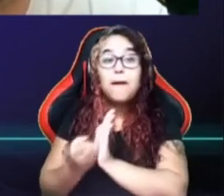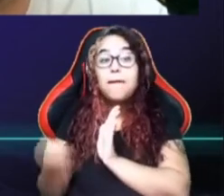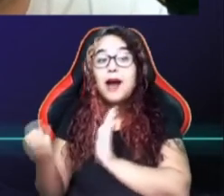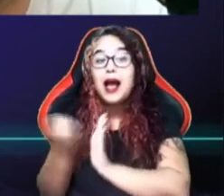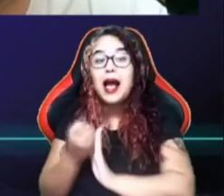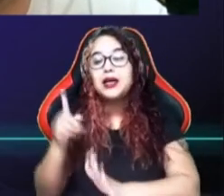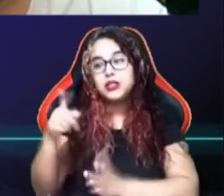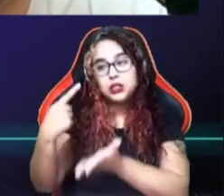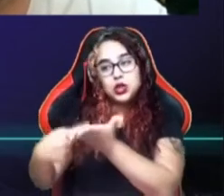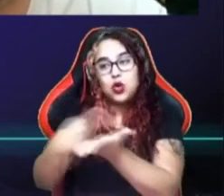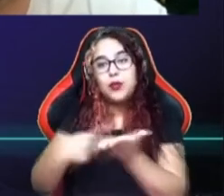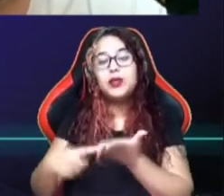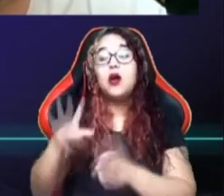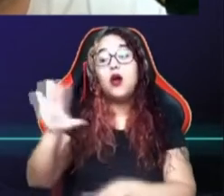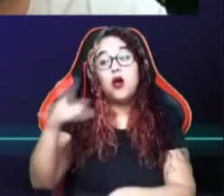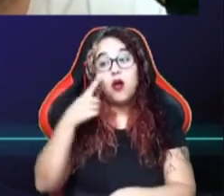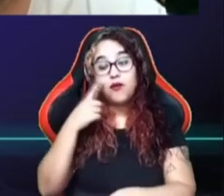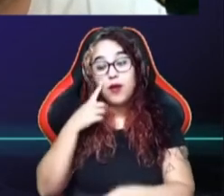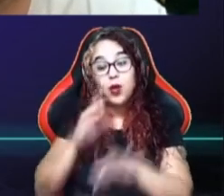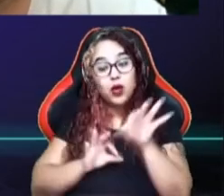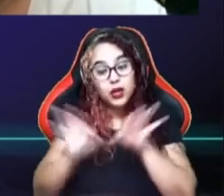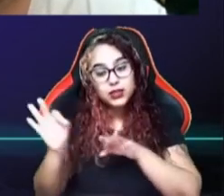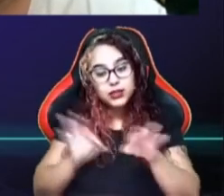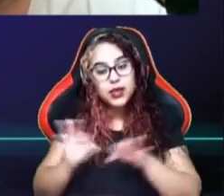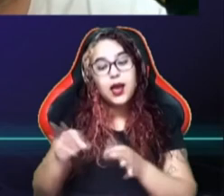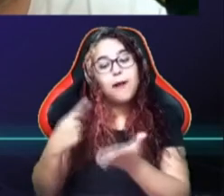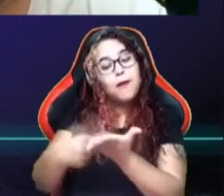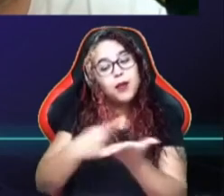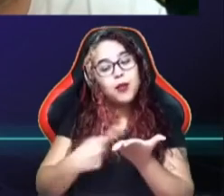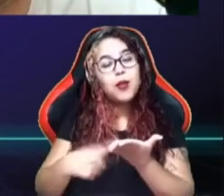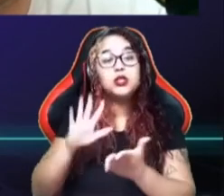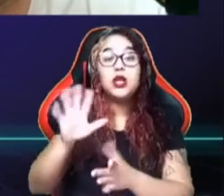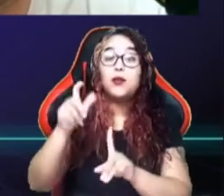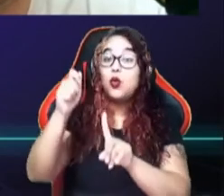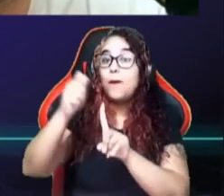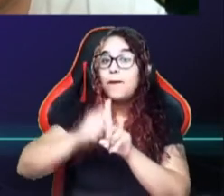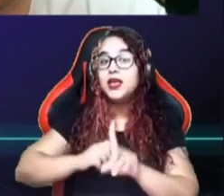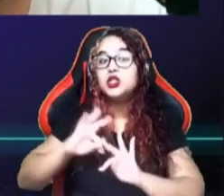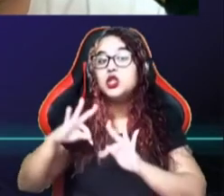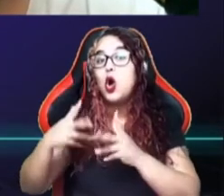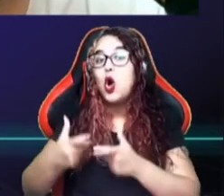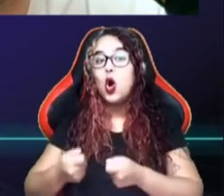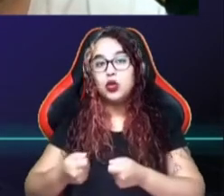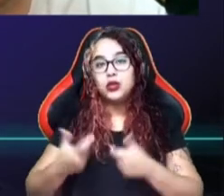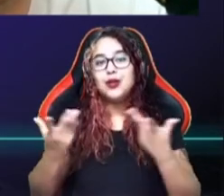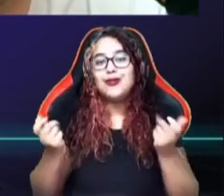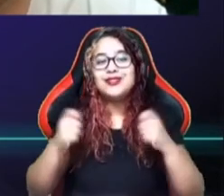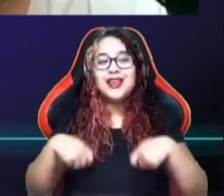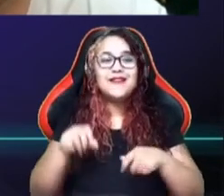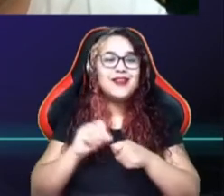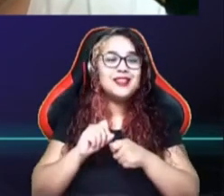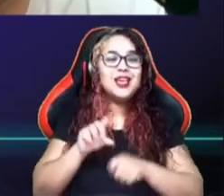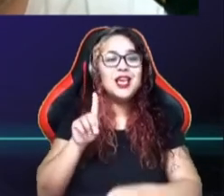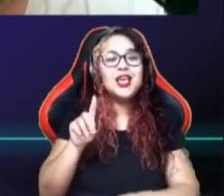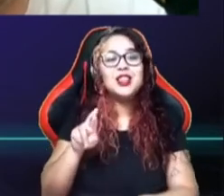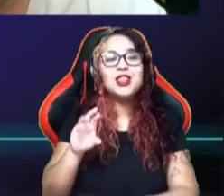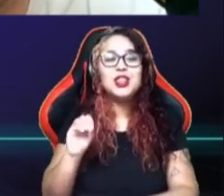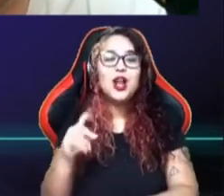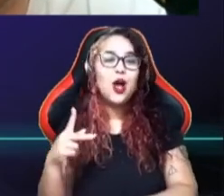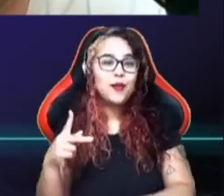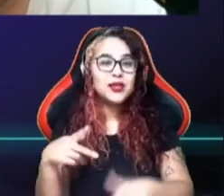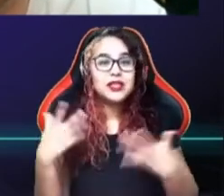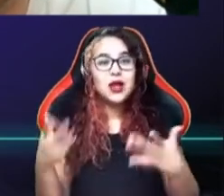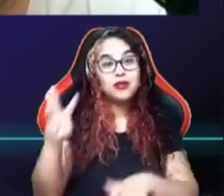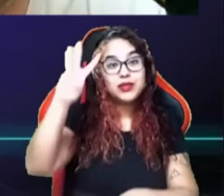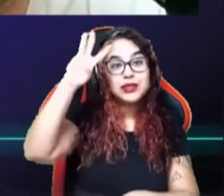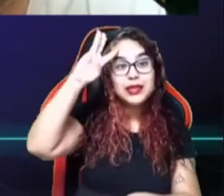mês inteiro e eu consigo fazer meio que vários drops, né? Então, toda terça-feira a gente lança uma coisa nova lá daquela